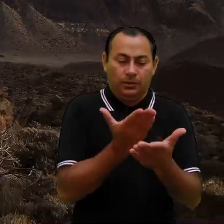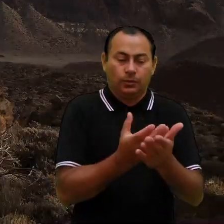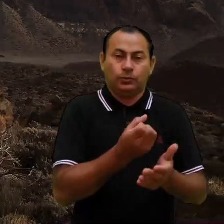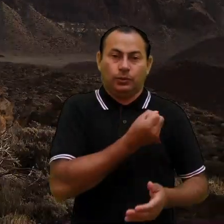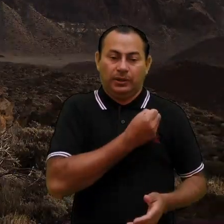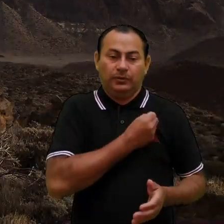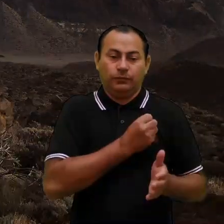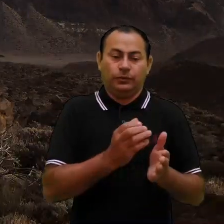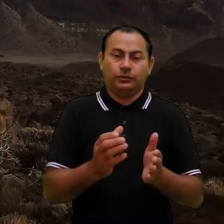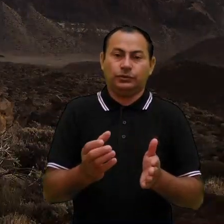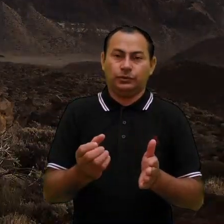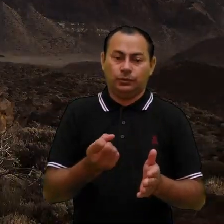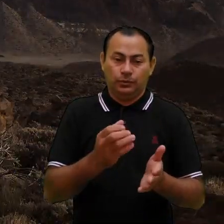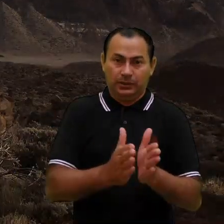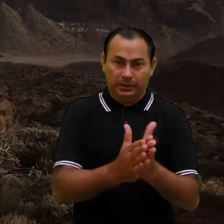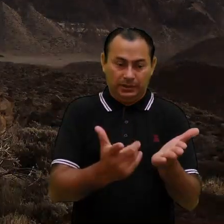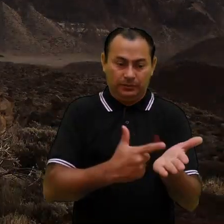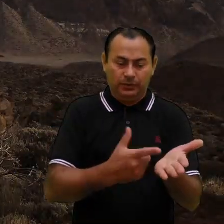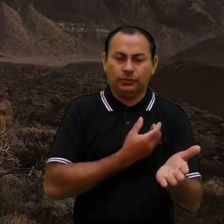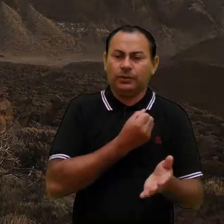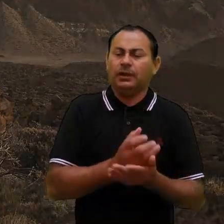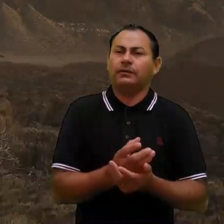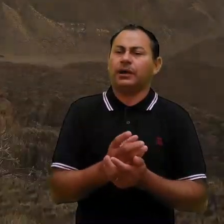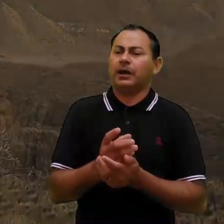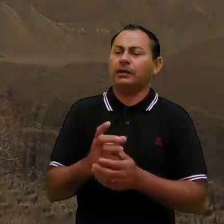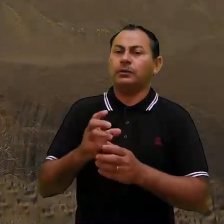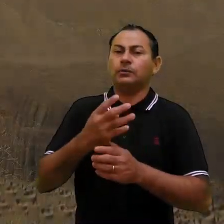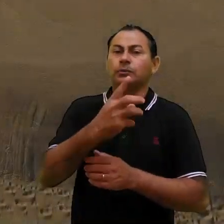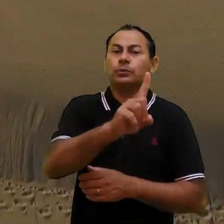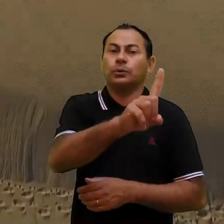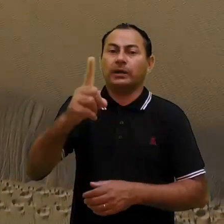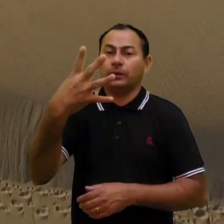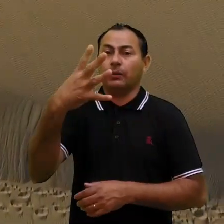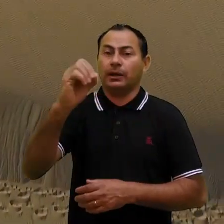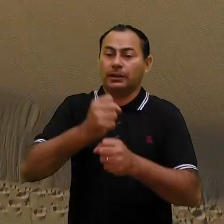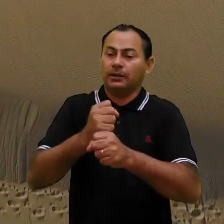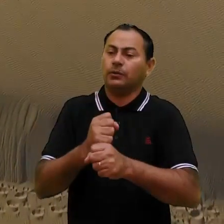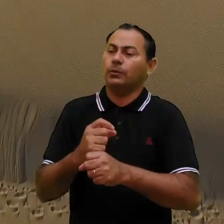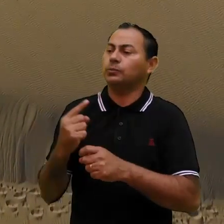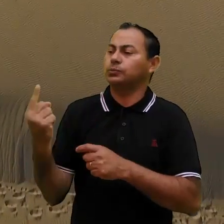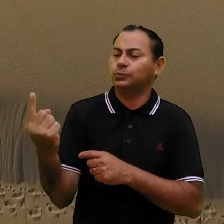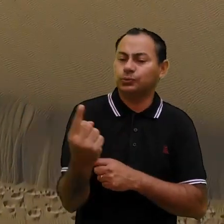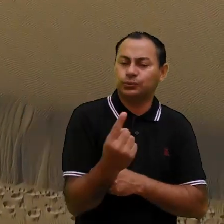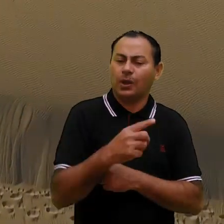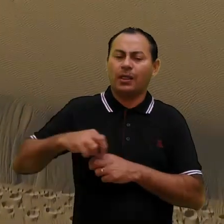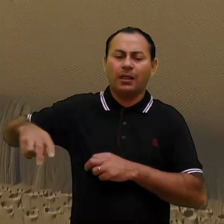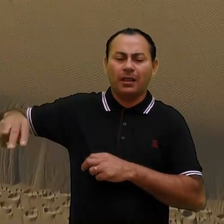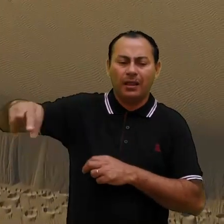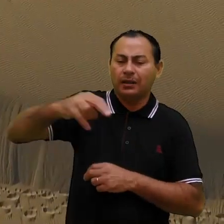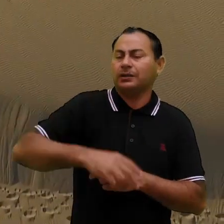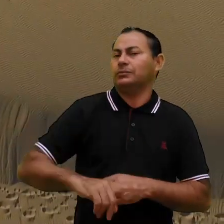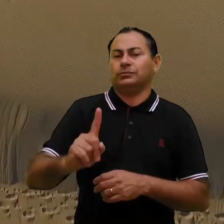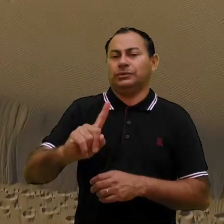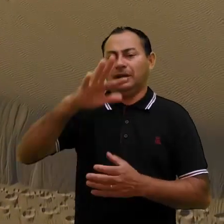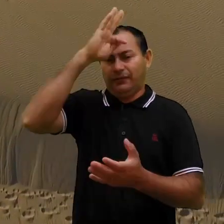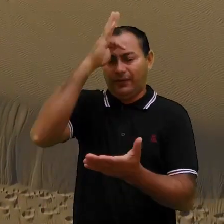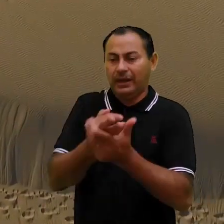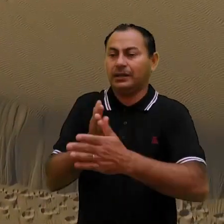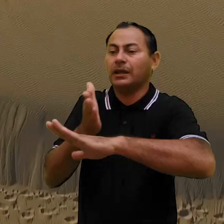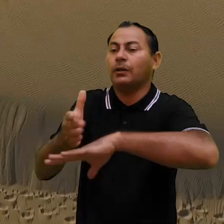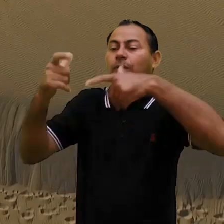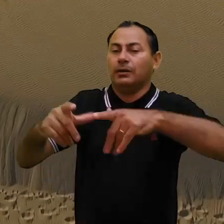eles andaram em círculos durante 40 anos. Eles não tiveram fé para entrar na terra